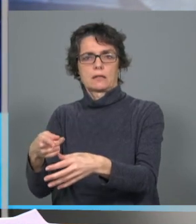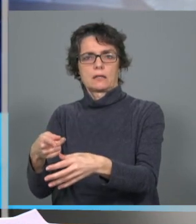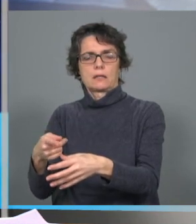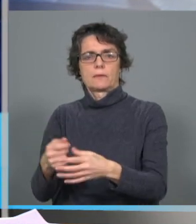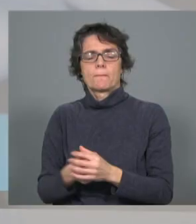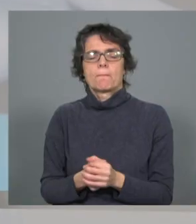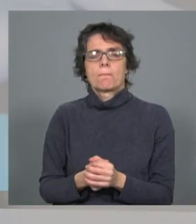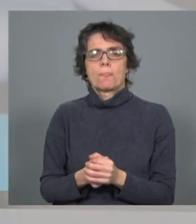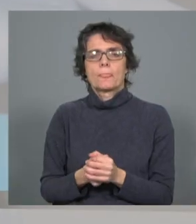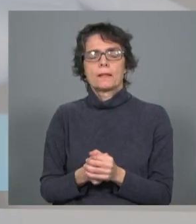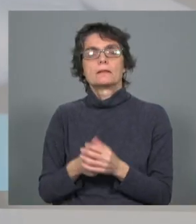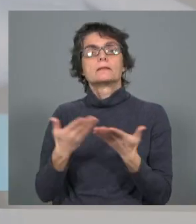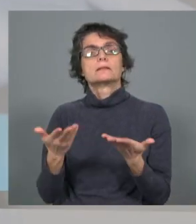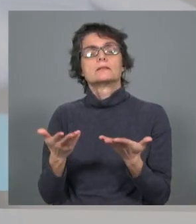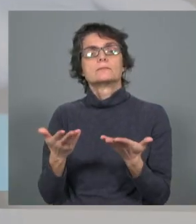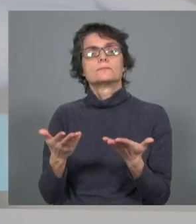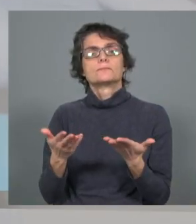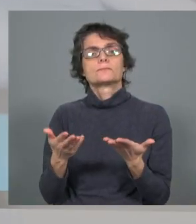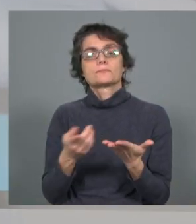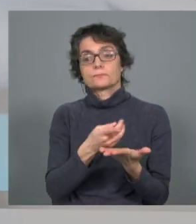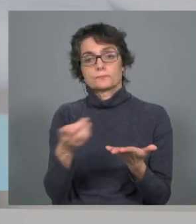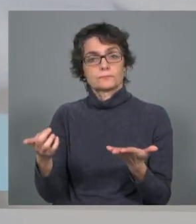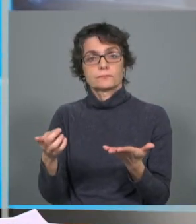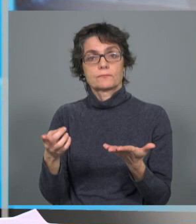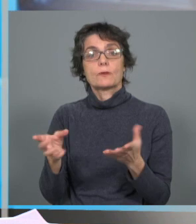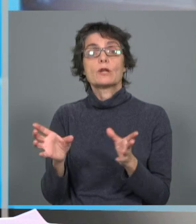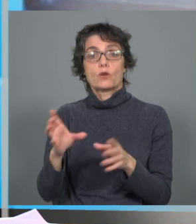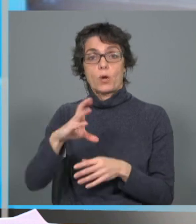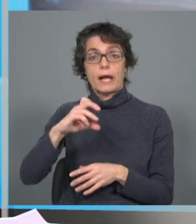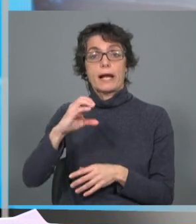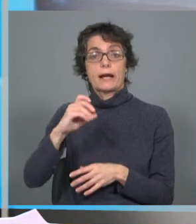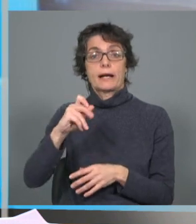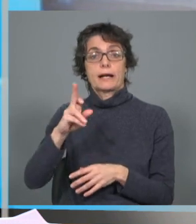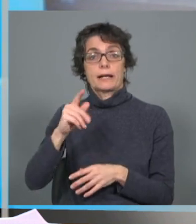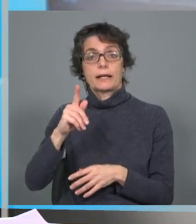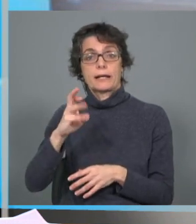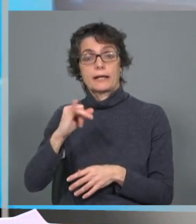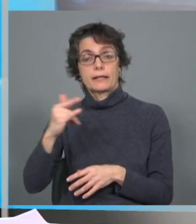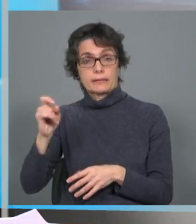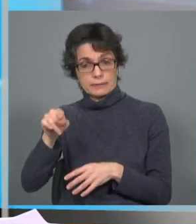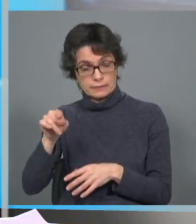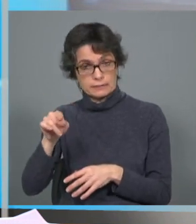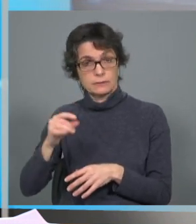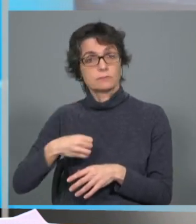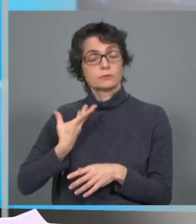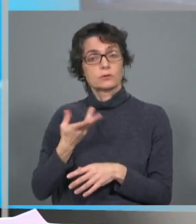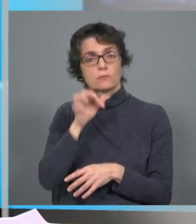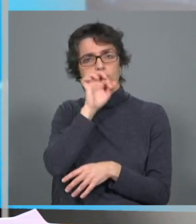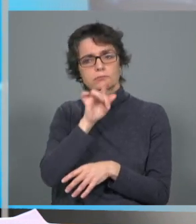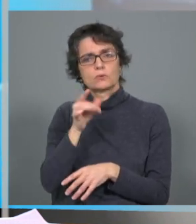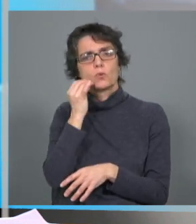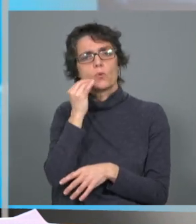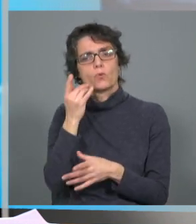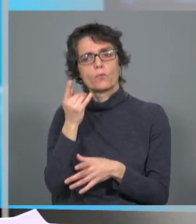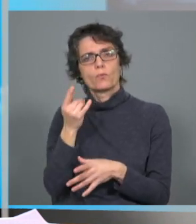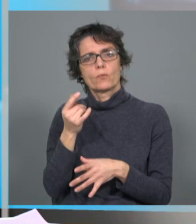polos. E, portanto, a Cáritas diocesana é a caridade do Bispo. É a maneira como o Bispo se chega à frente